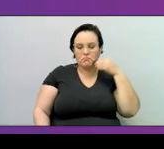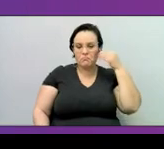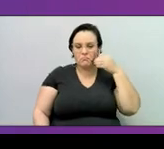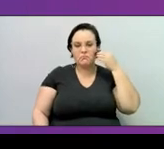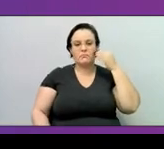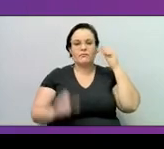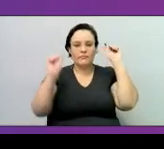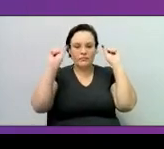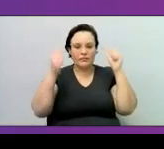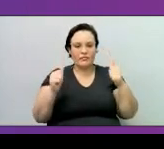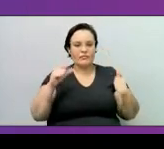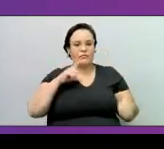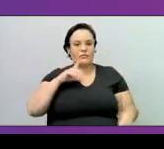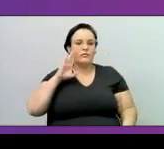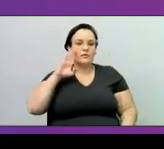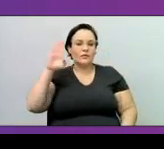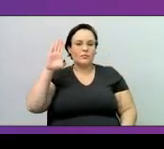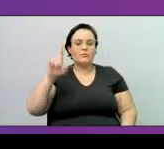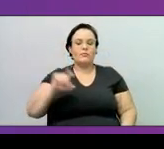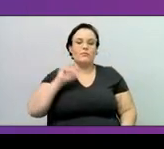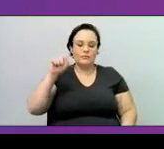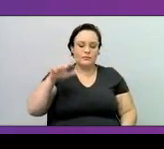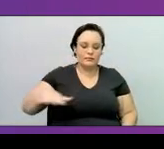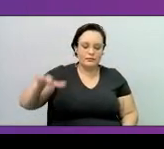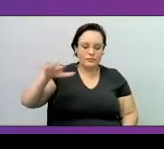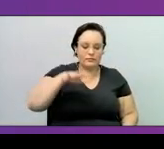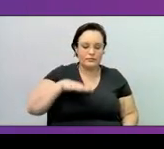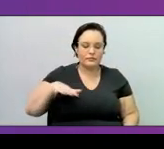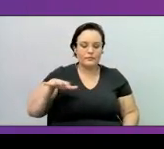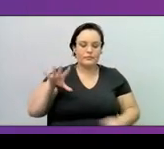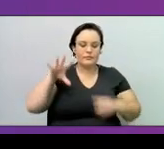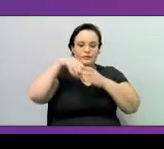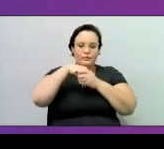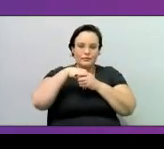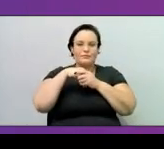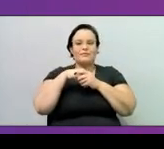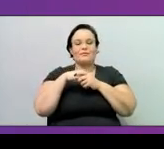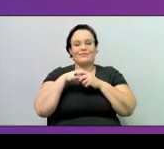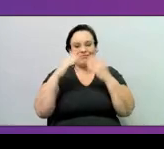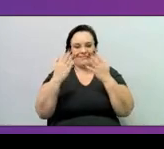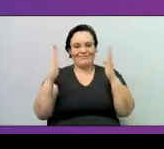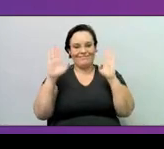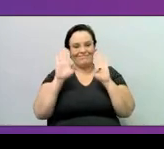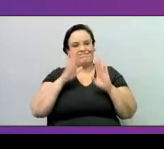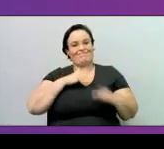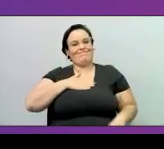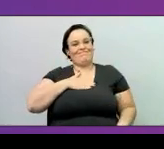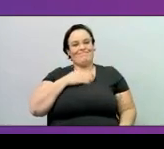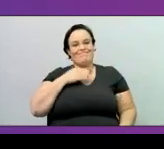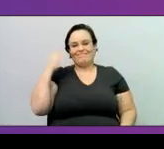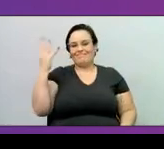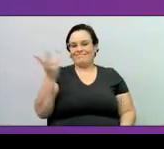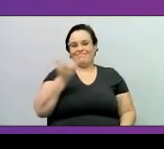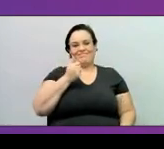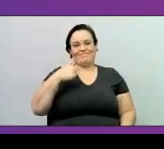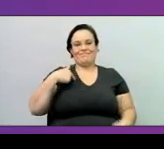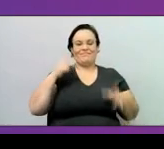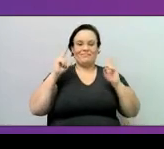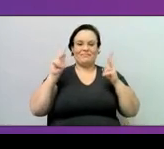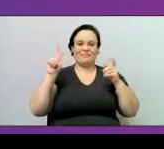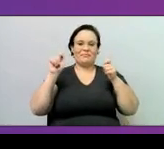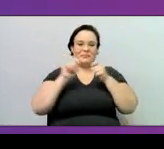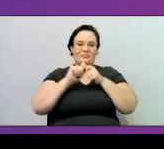sobretudo nesse ambiente de uma sala de aula aí nessa dentro da câmera no escuro é uma experiência para mim Fantástico e toda vez que faço isso e ficou lá